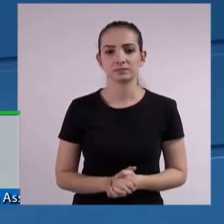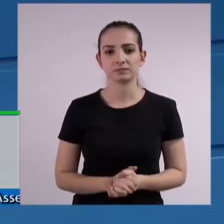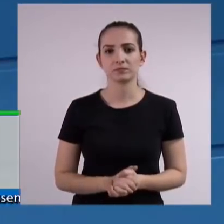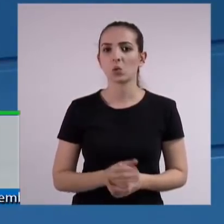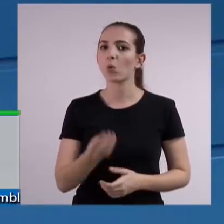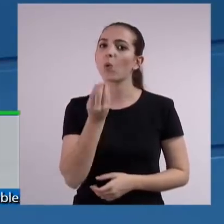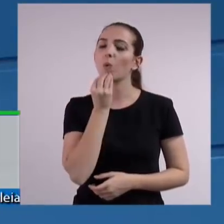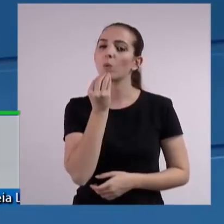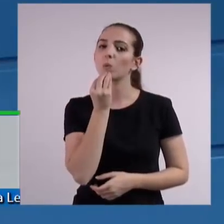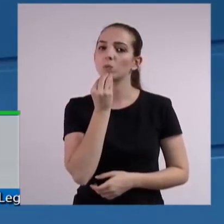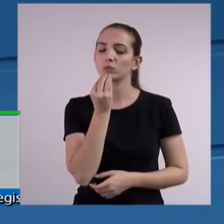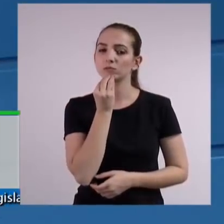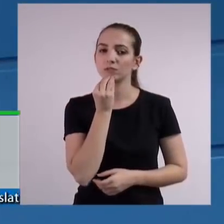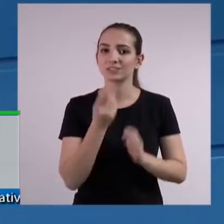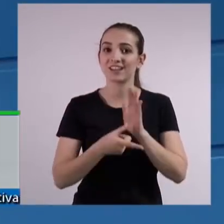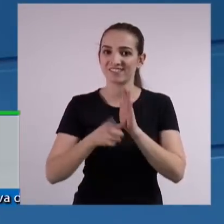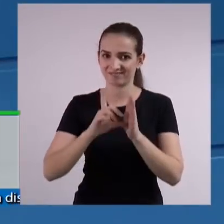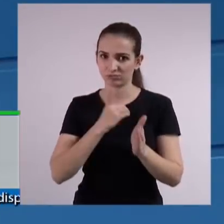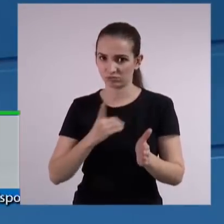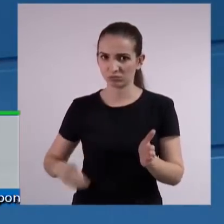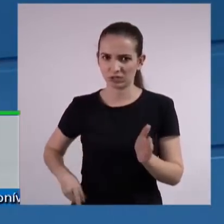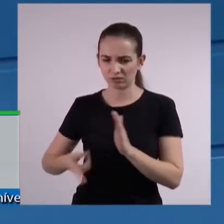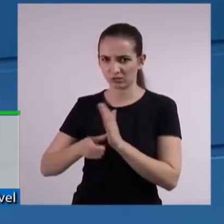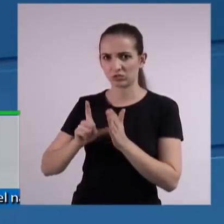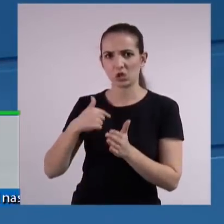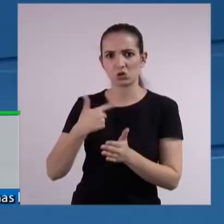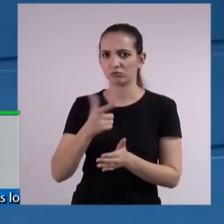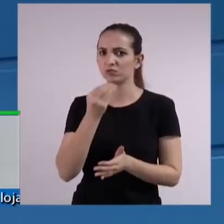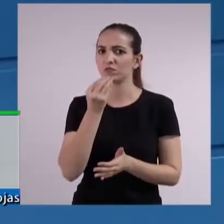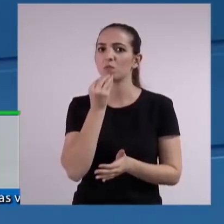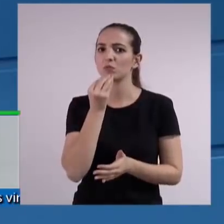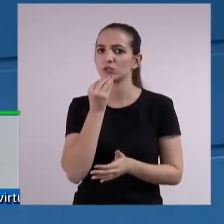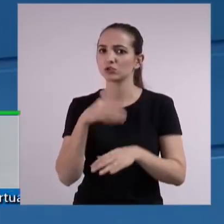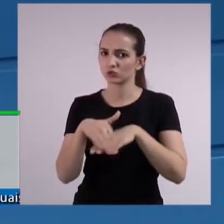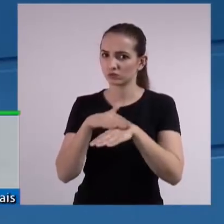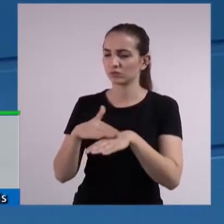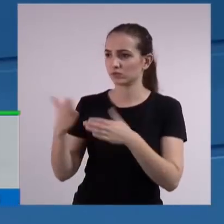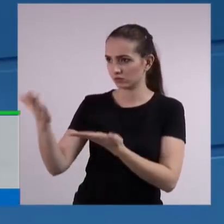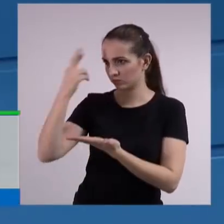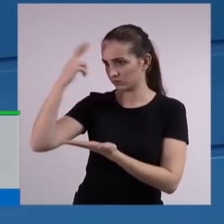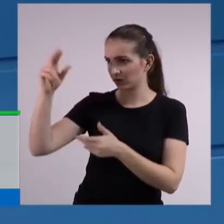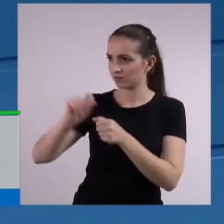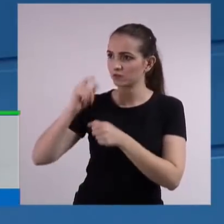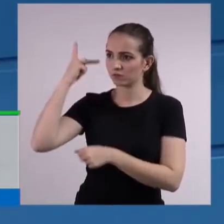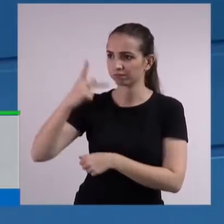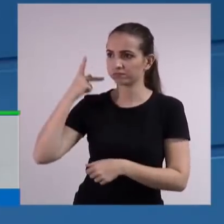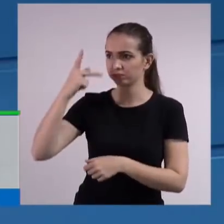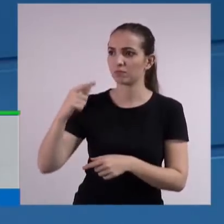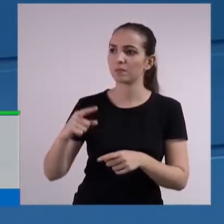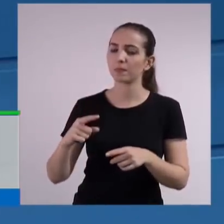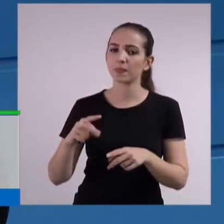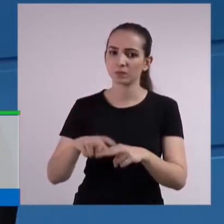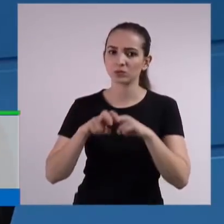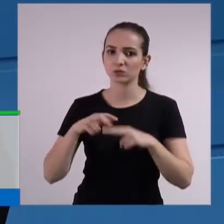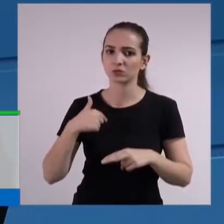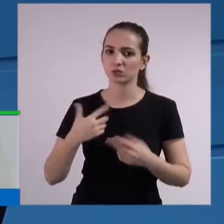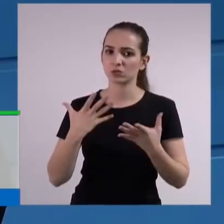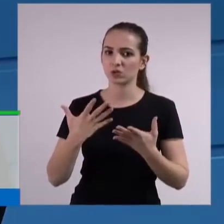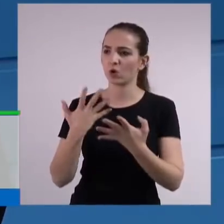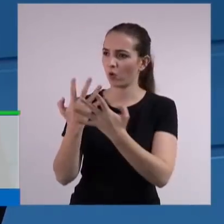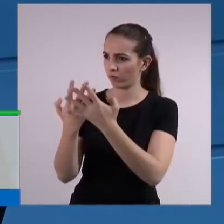a oportunidade, antes de ser deputado, de conversar com Vossa Excelência, de dialogar, de fazer política. Eu queria aqui